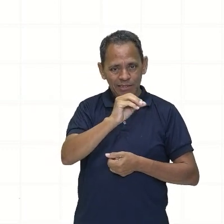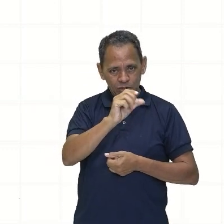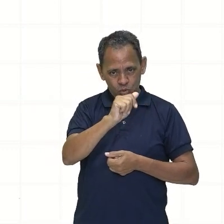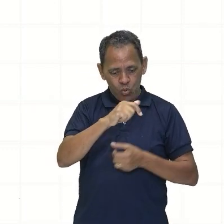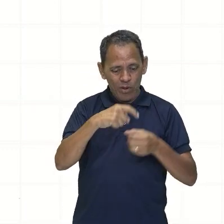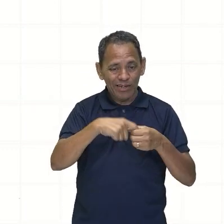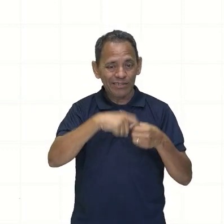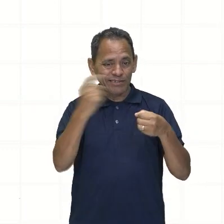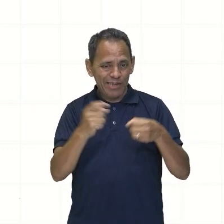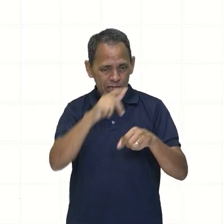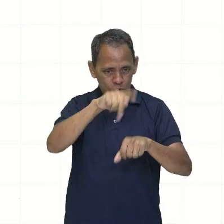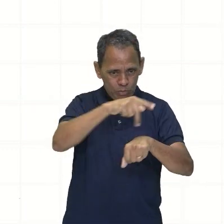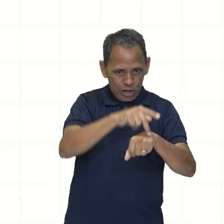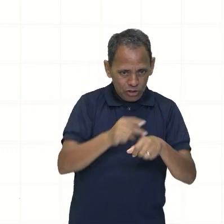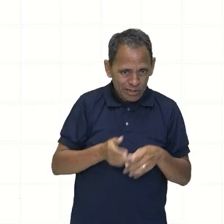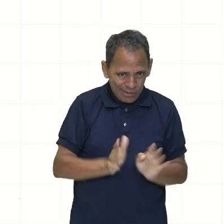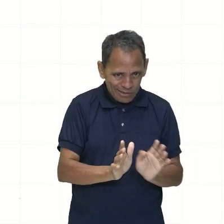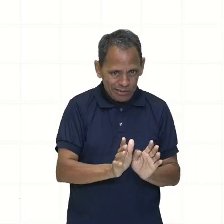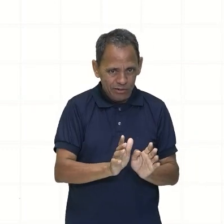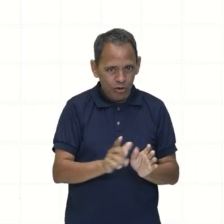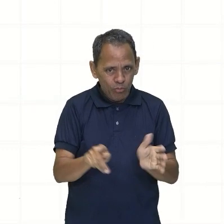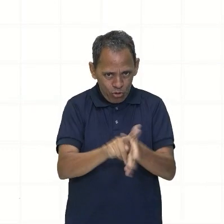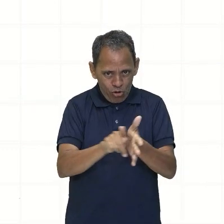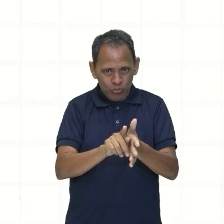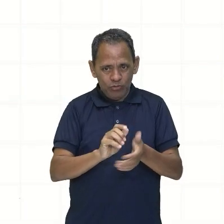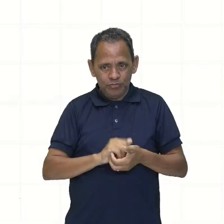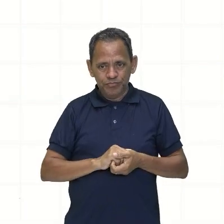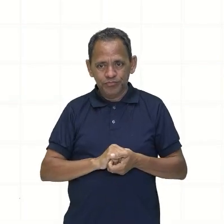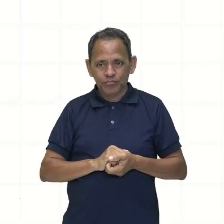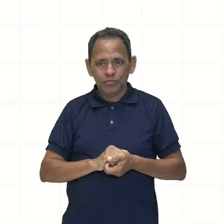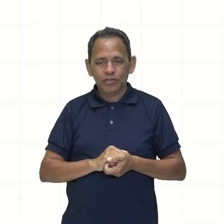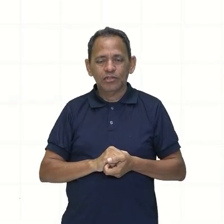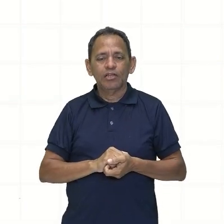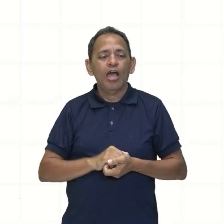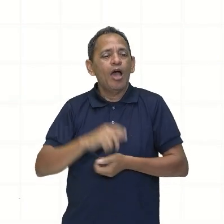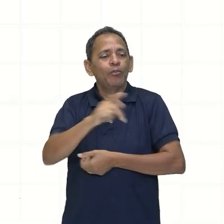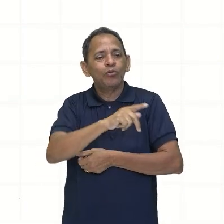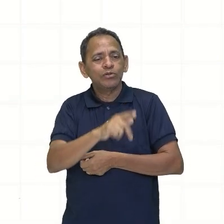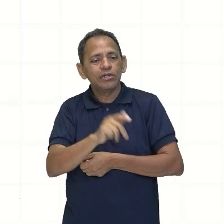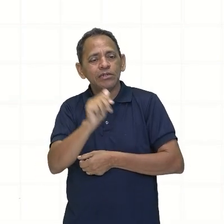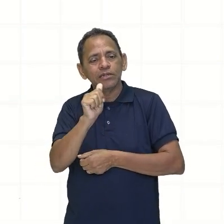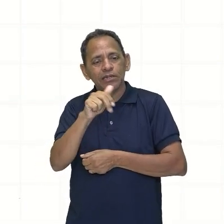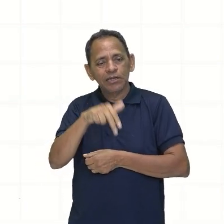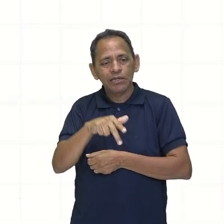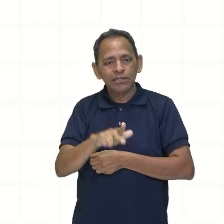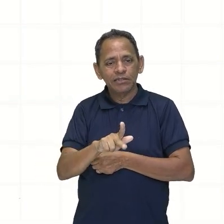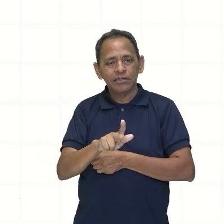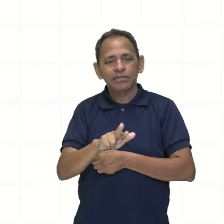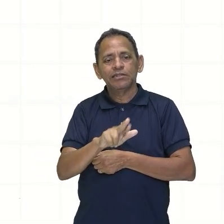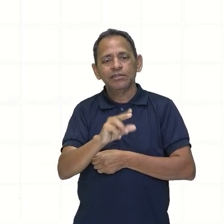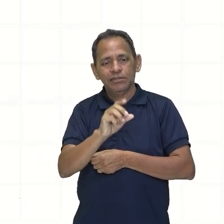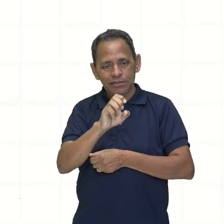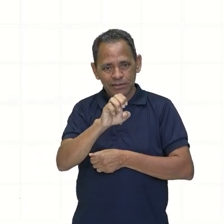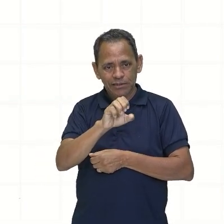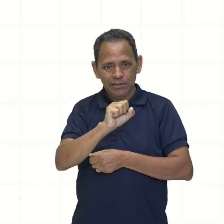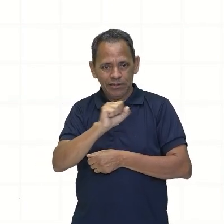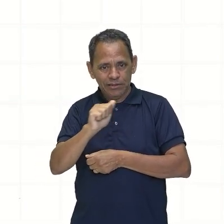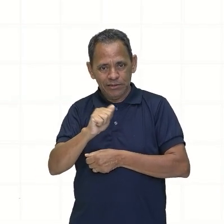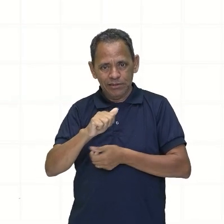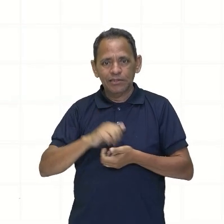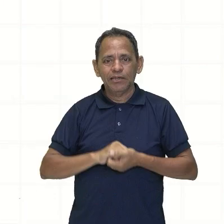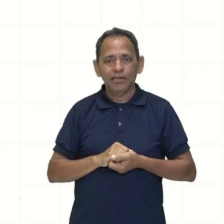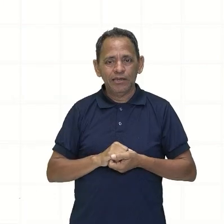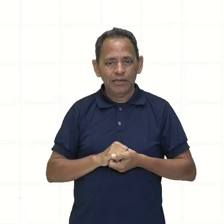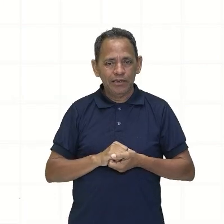de origem. Então, se eu estou saindo, a professora Andresa, ela está emigrando para o Canadá. A partir